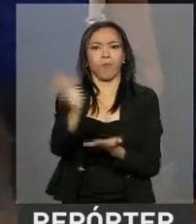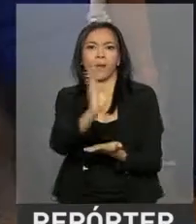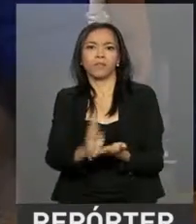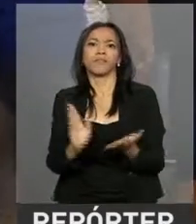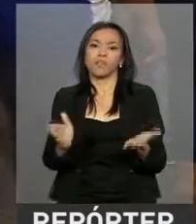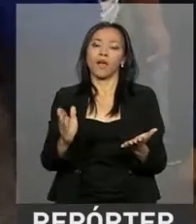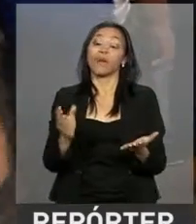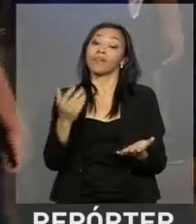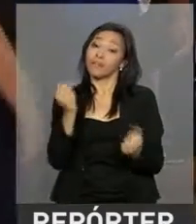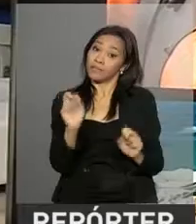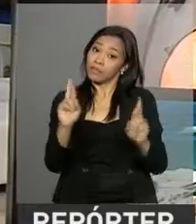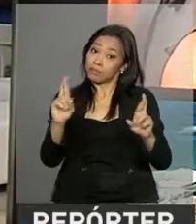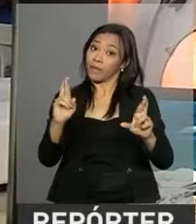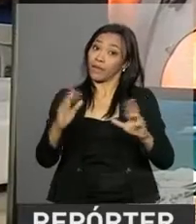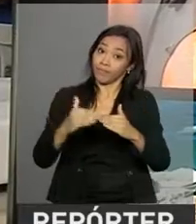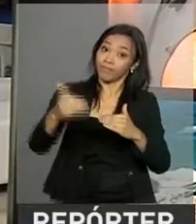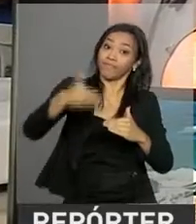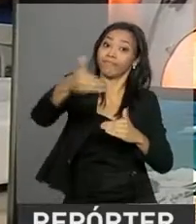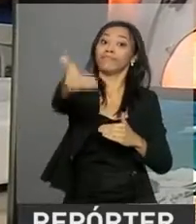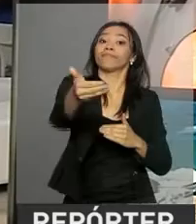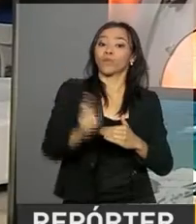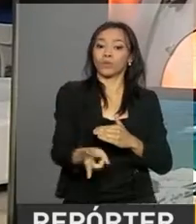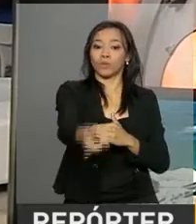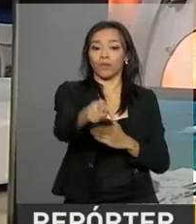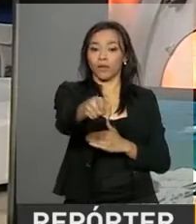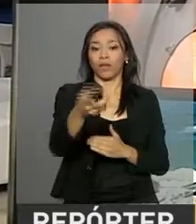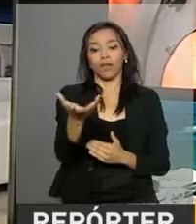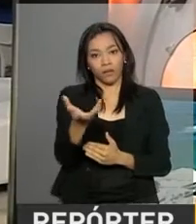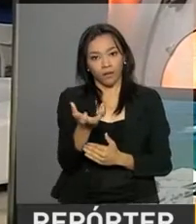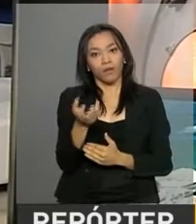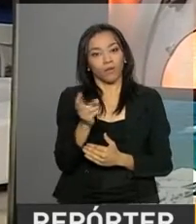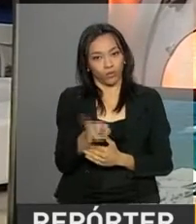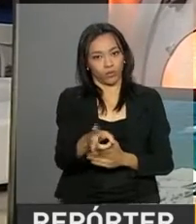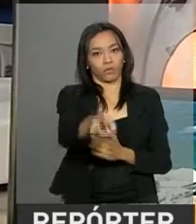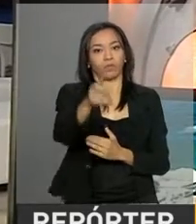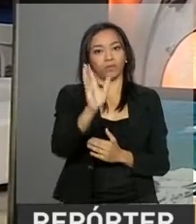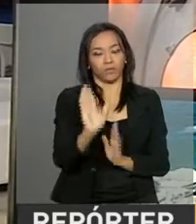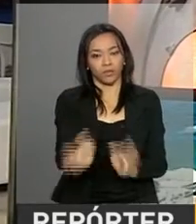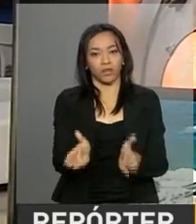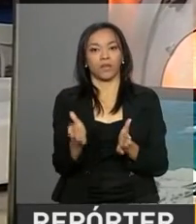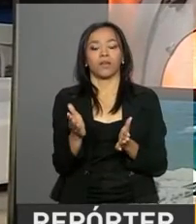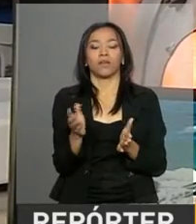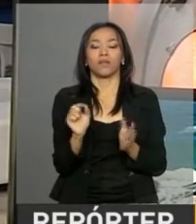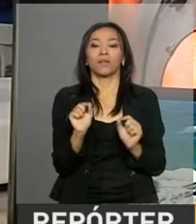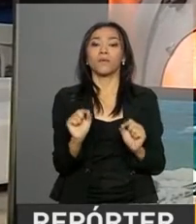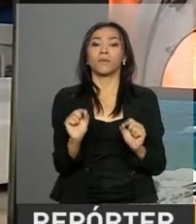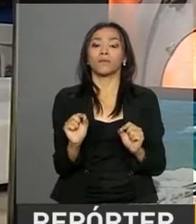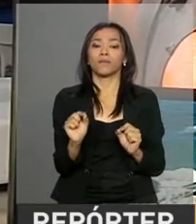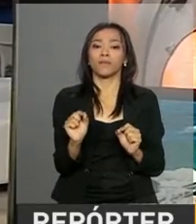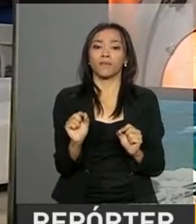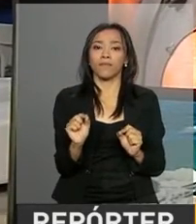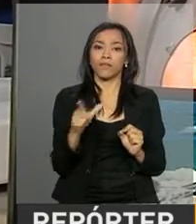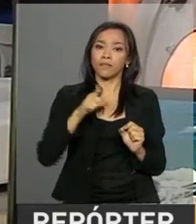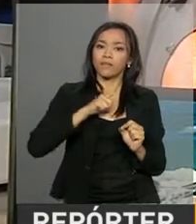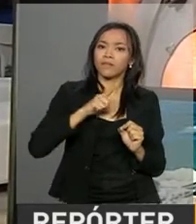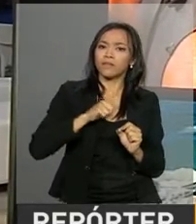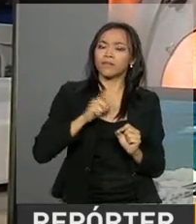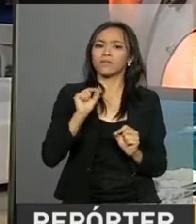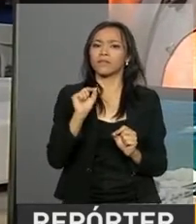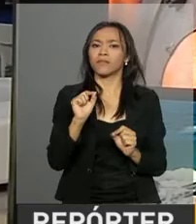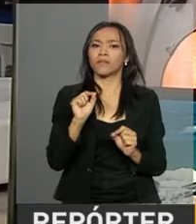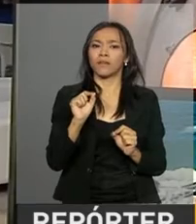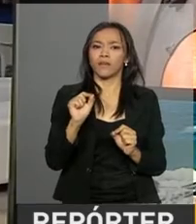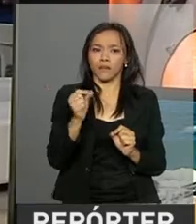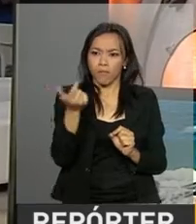os próximos anos. A gente pretende manter o que a gente tem, o consolidar se encaixa nessa parte, que é ter o número, a